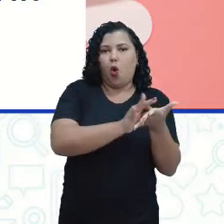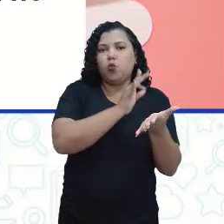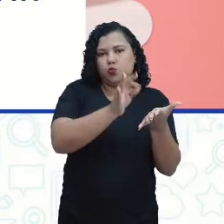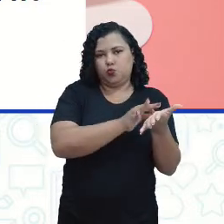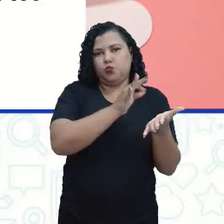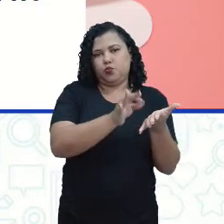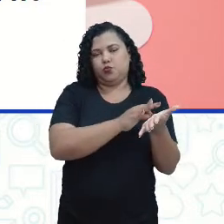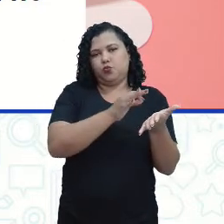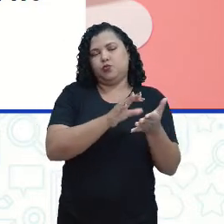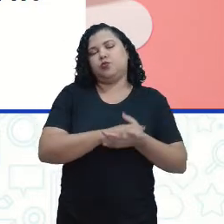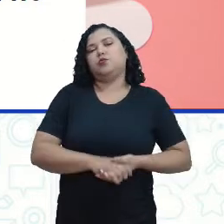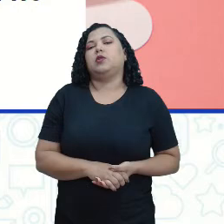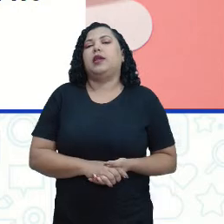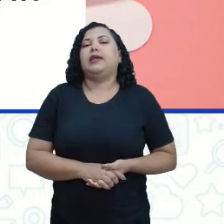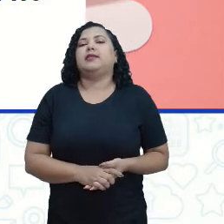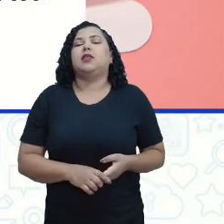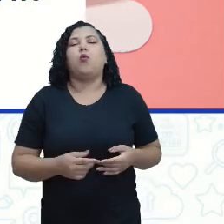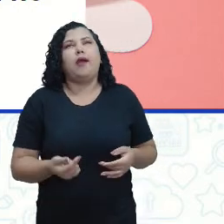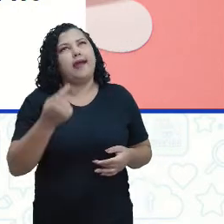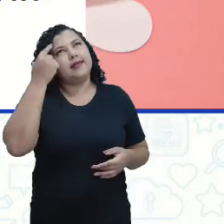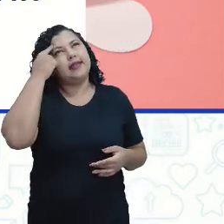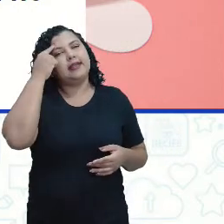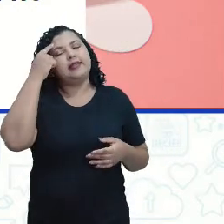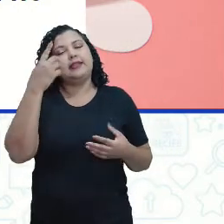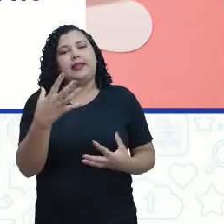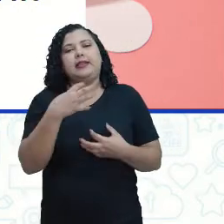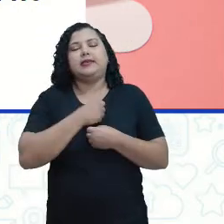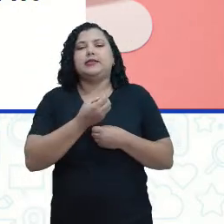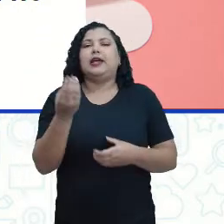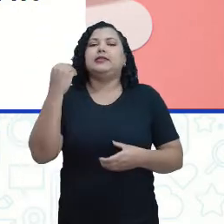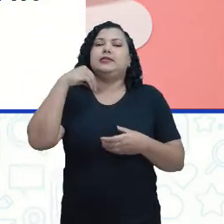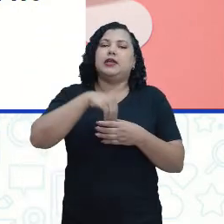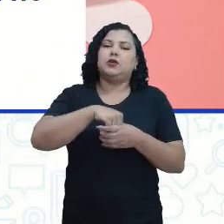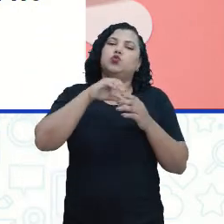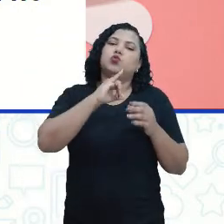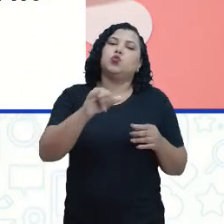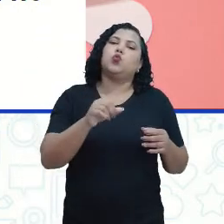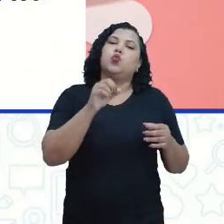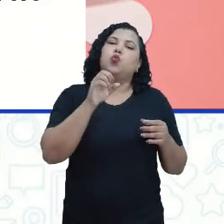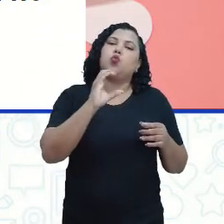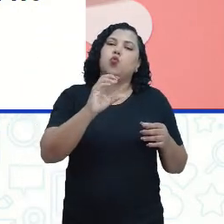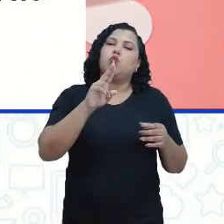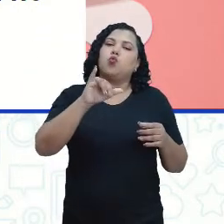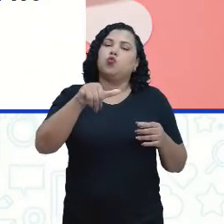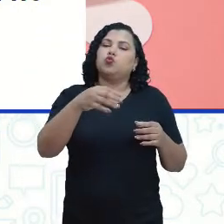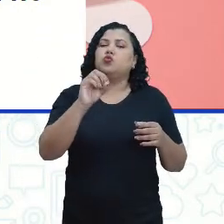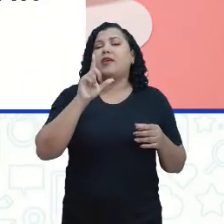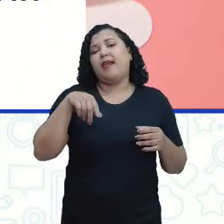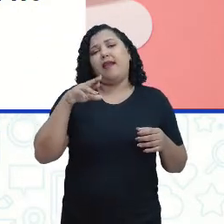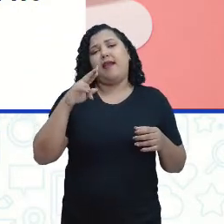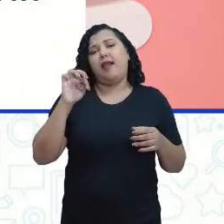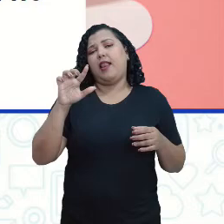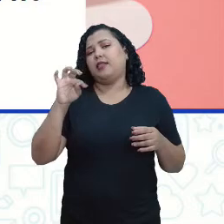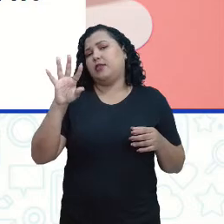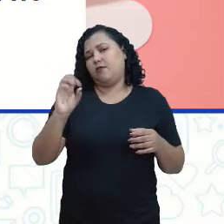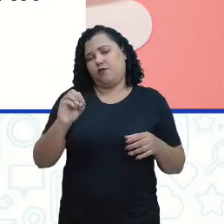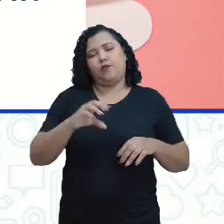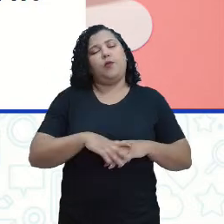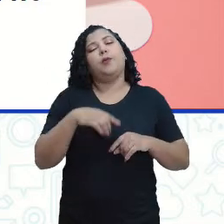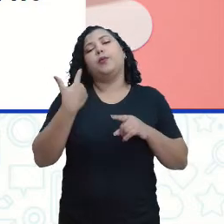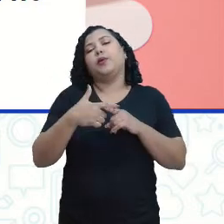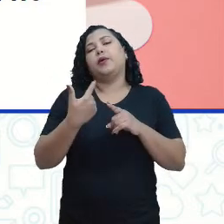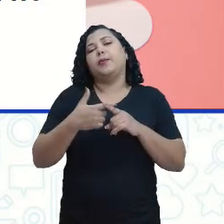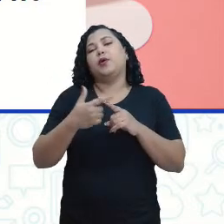escritor. Então, a ideia de posse, ela está incutida nesse cujo que é relativo, que é um pronome relativo. Por